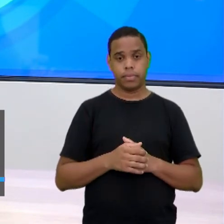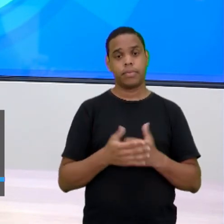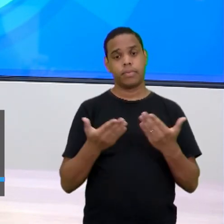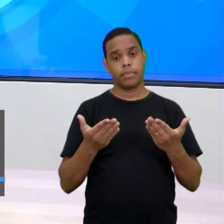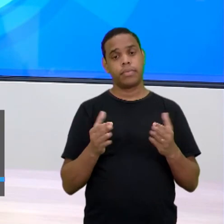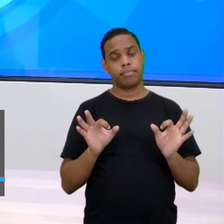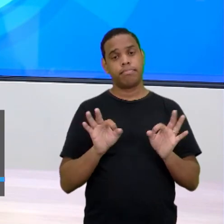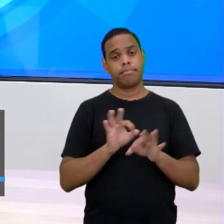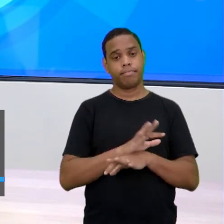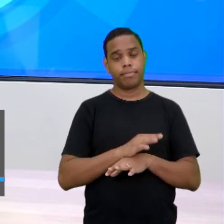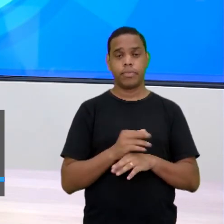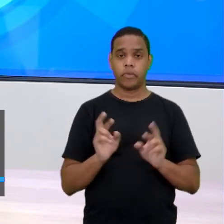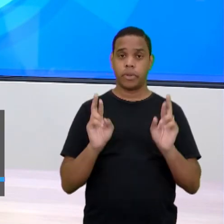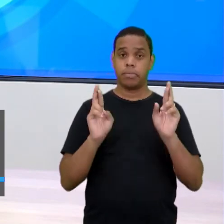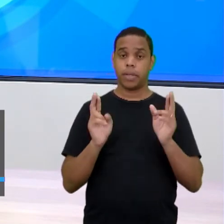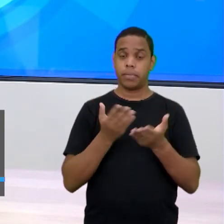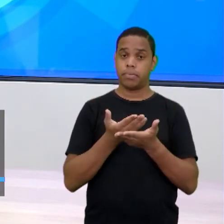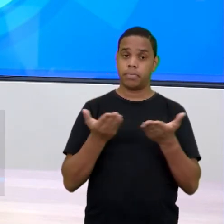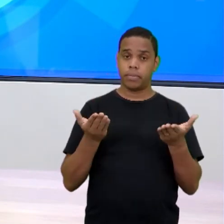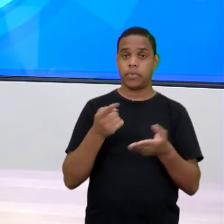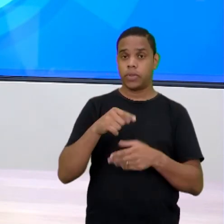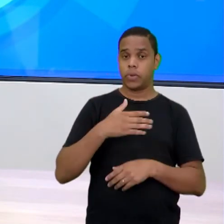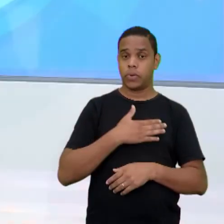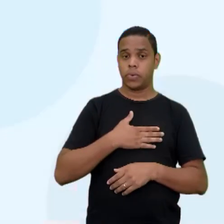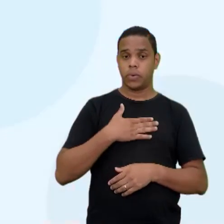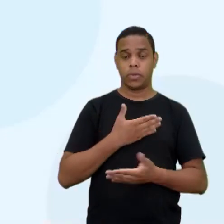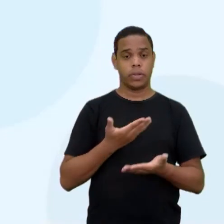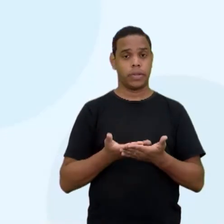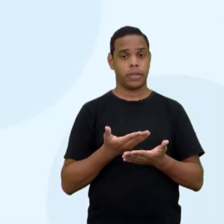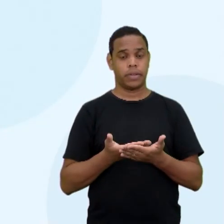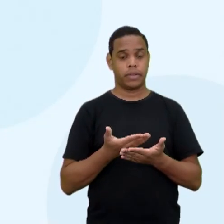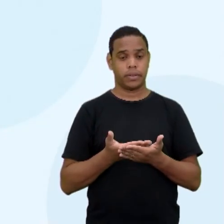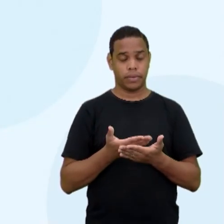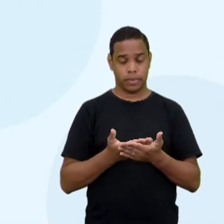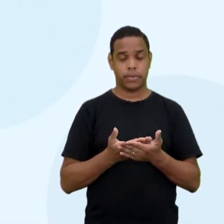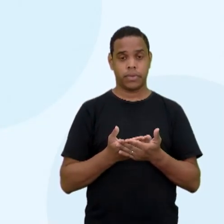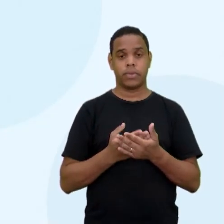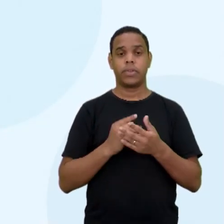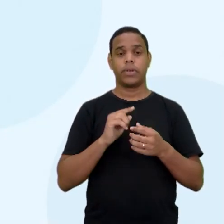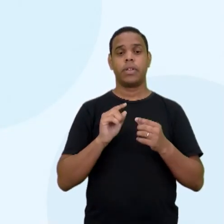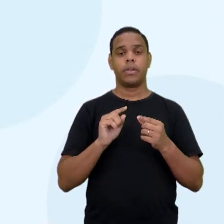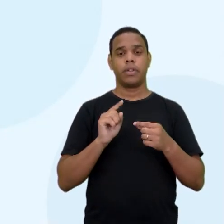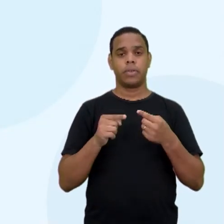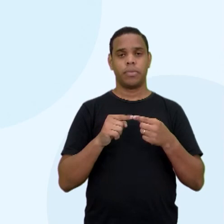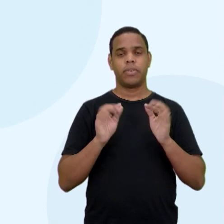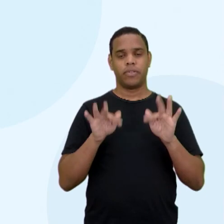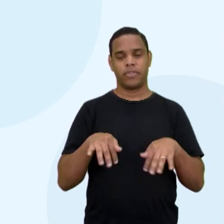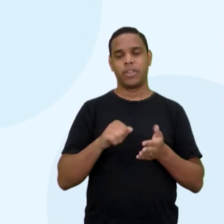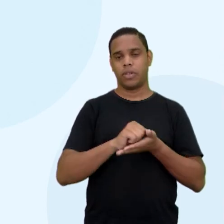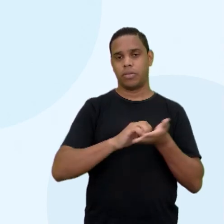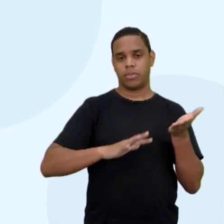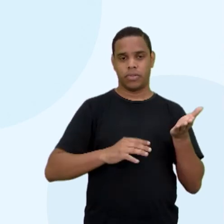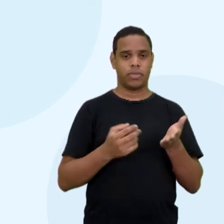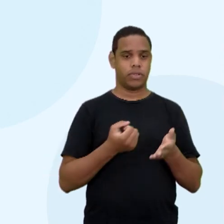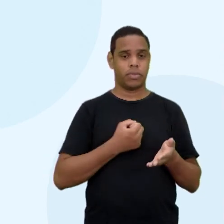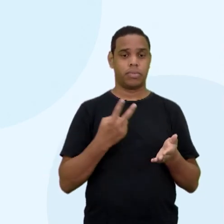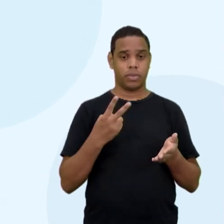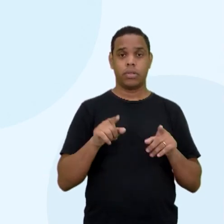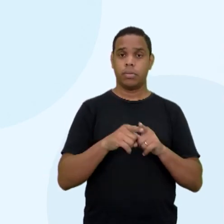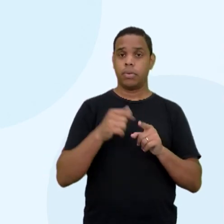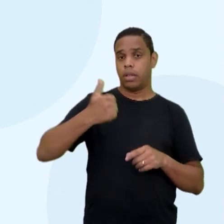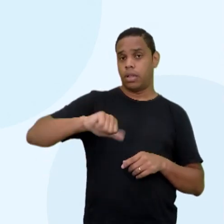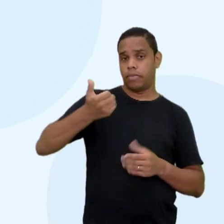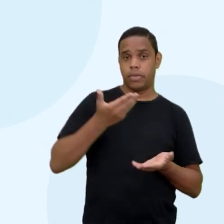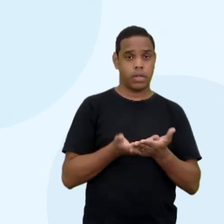é isso aí, pessoal. Espero que vocês tenham gostado aí dessa aula, né, que é a finalização da atividade 2. Sempre aí avaliem a